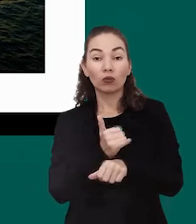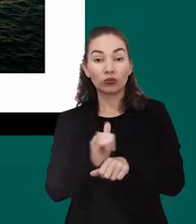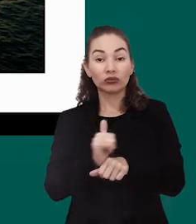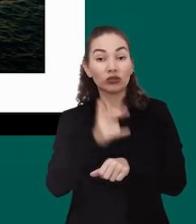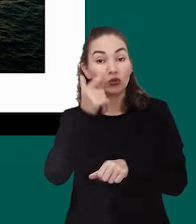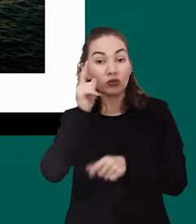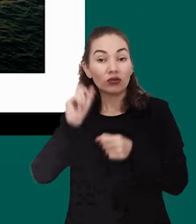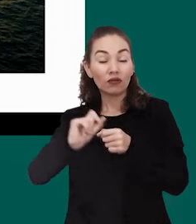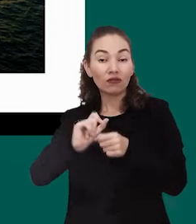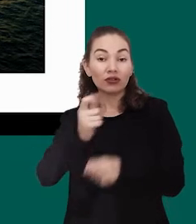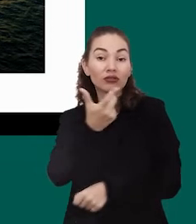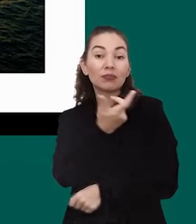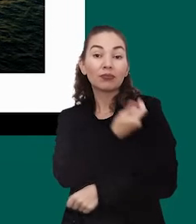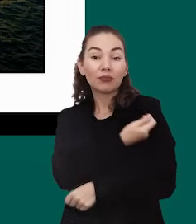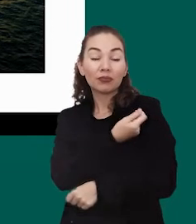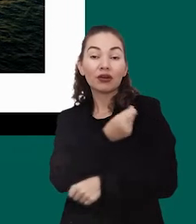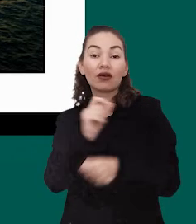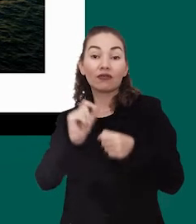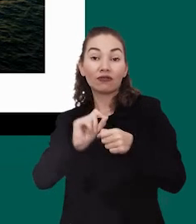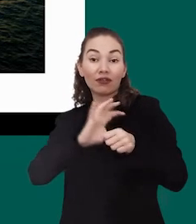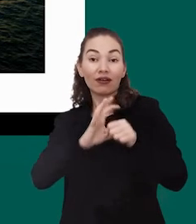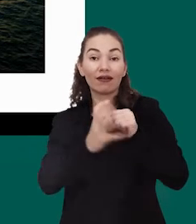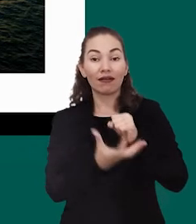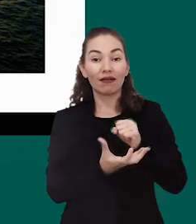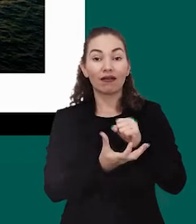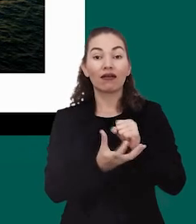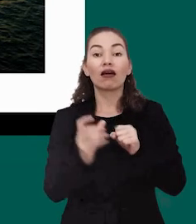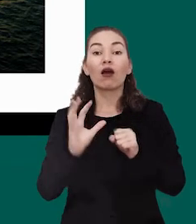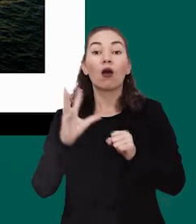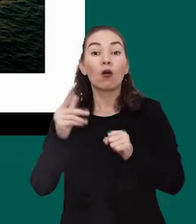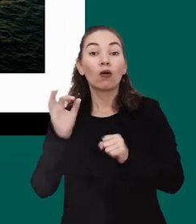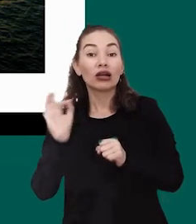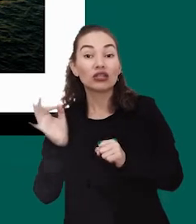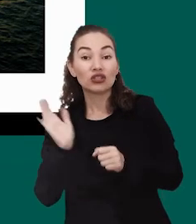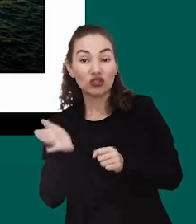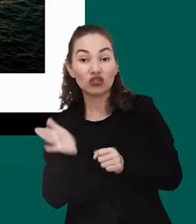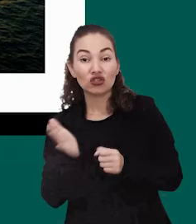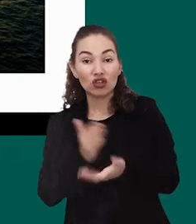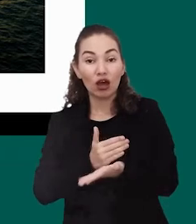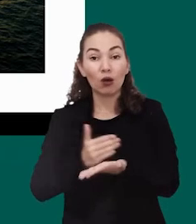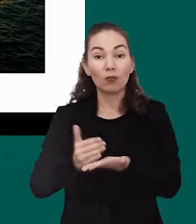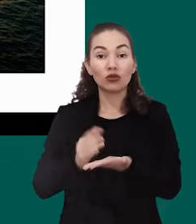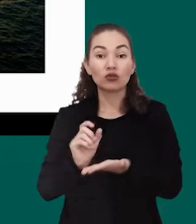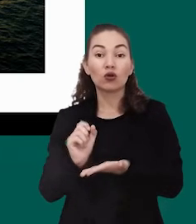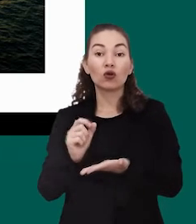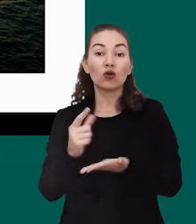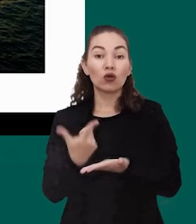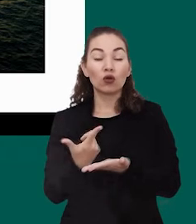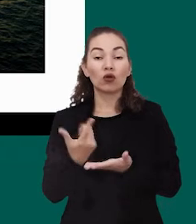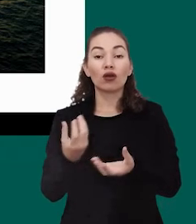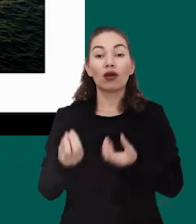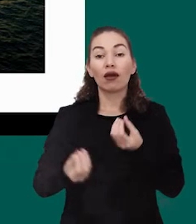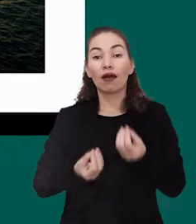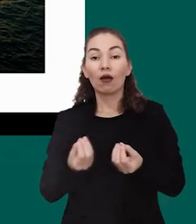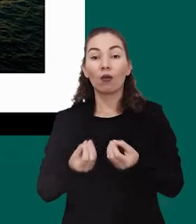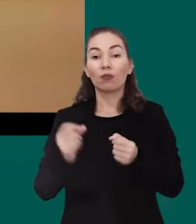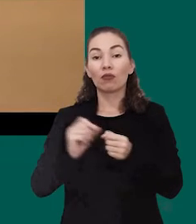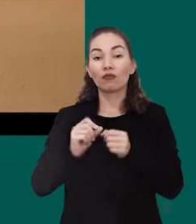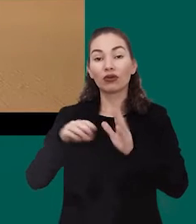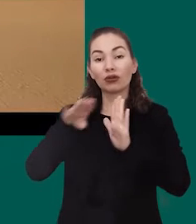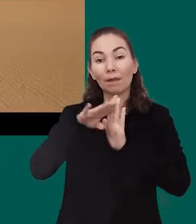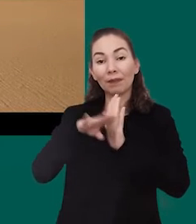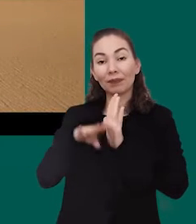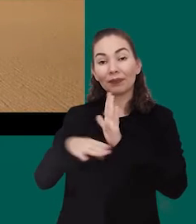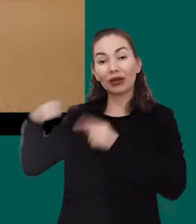possíveis para fazer uma vacina para a Covid-19, quais delas já estão em vigor, inclusive, e falar sobre quais vacinas estão em destaque para a gente abrir aí para uma